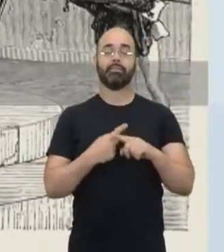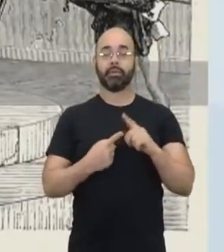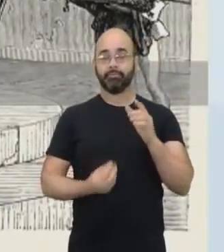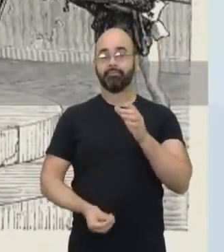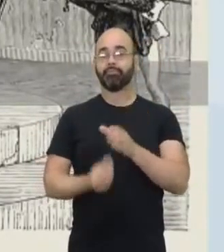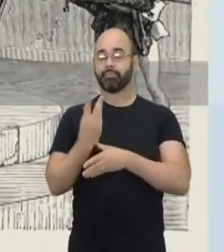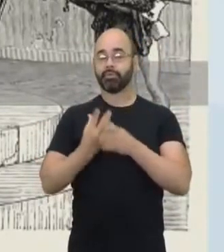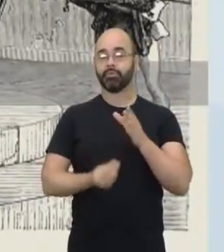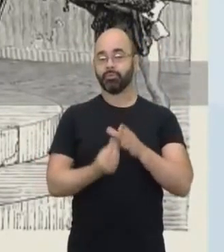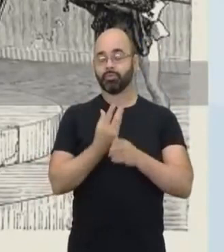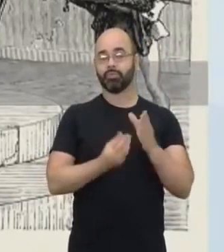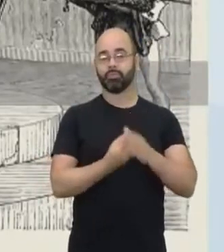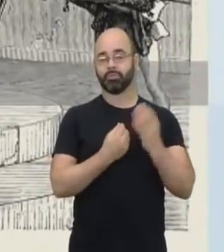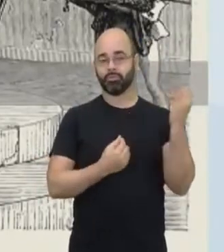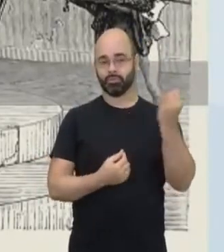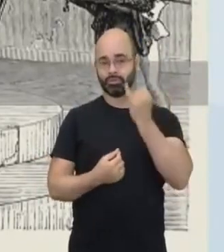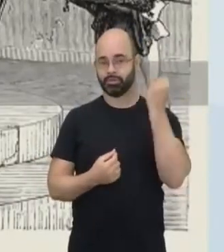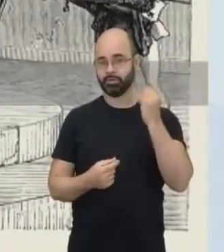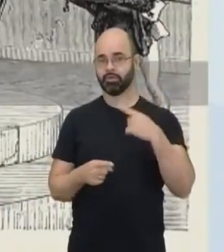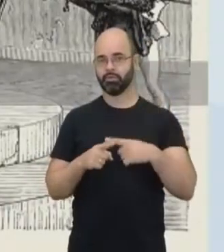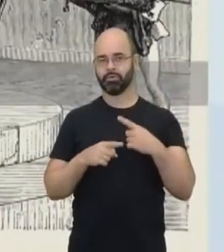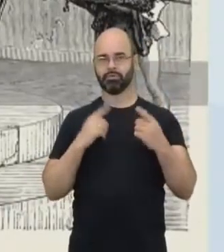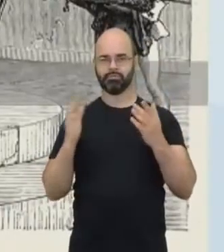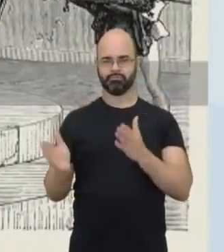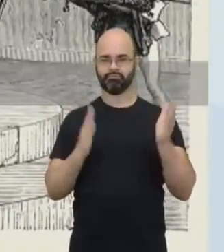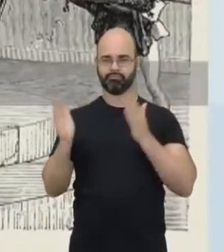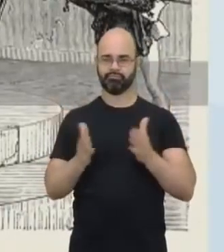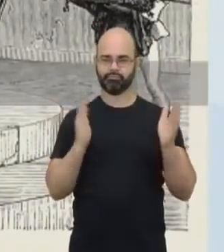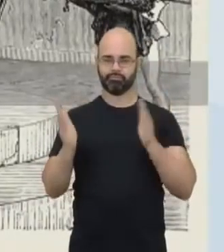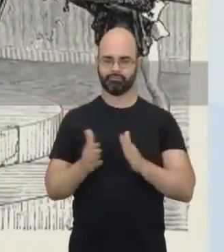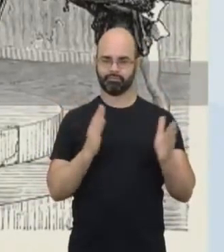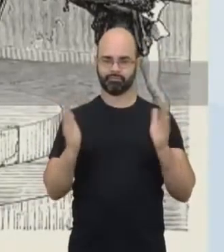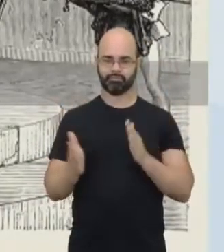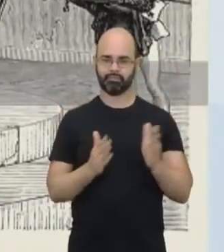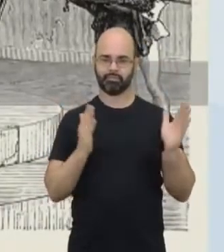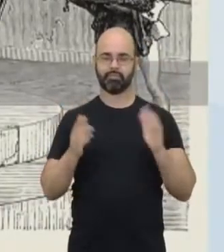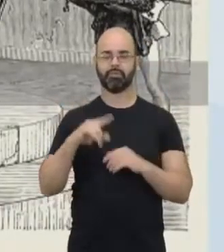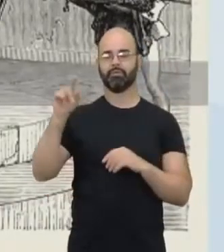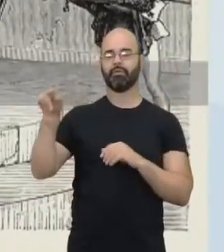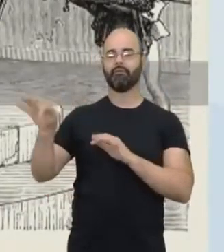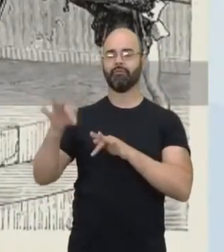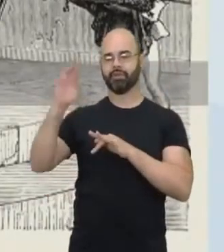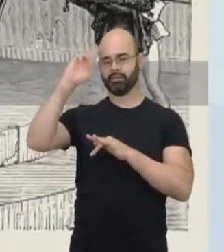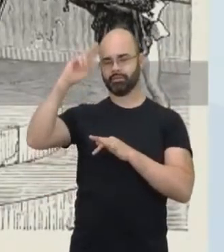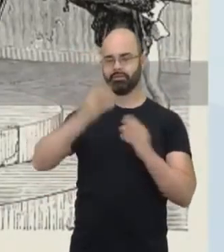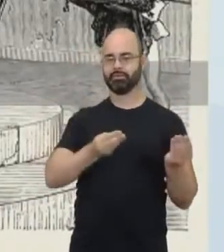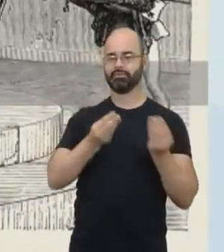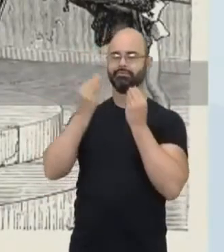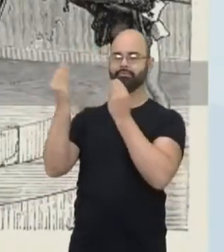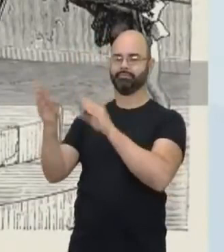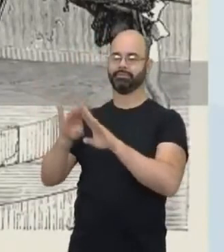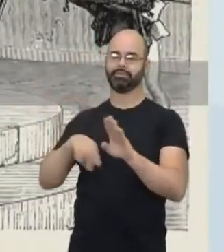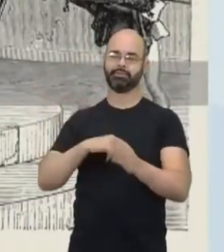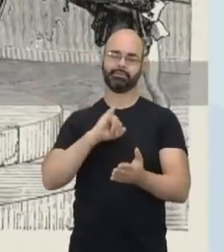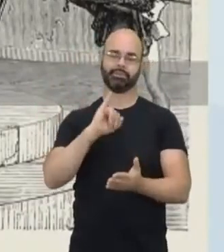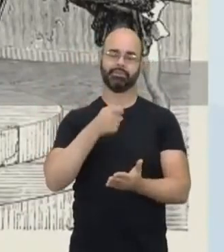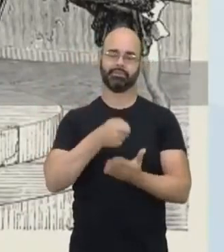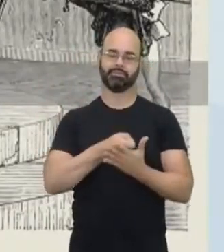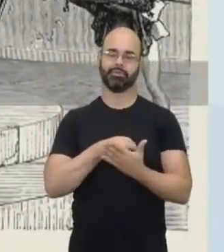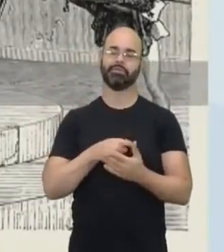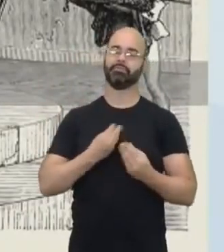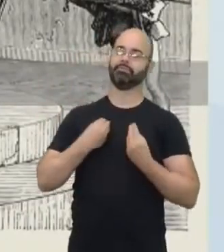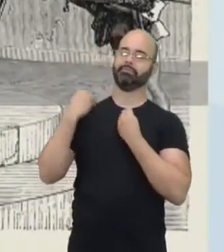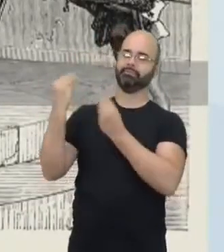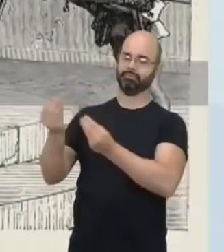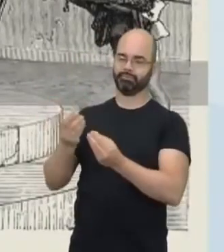muito, porque boa parte da produção dele ia para o senhor feudal, ele tinha que pagar impostos para o senhor feudal, ele pagava